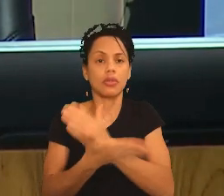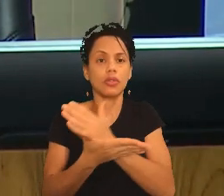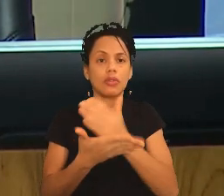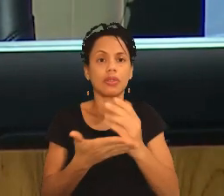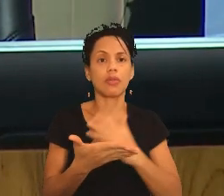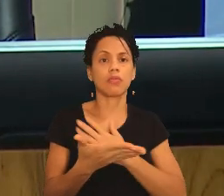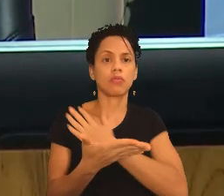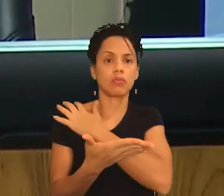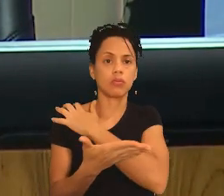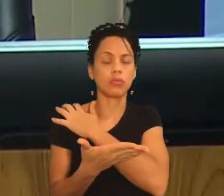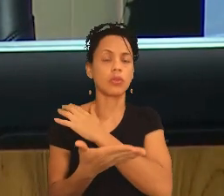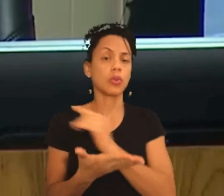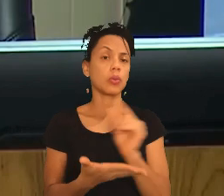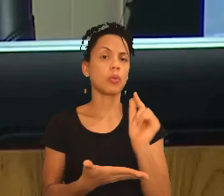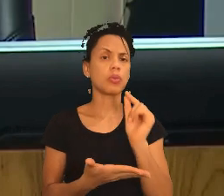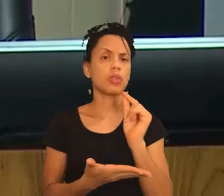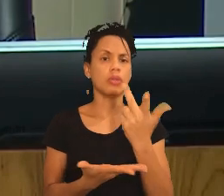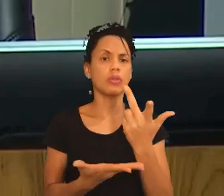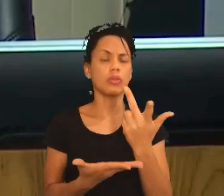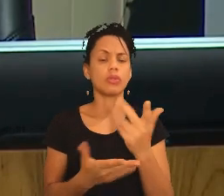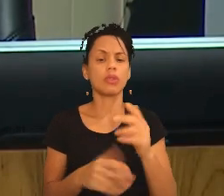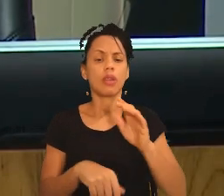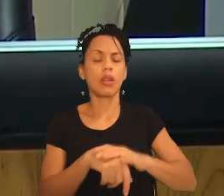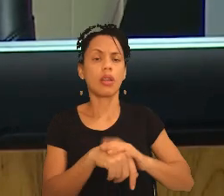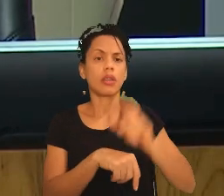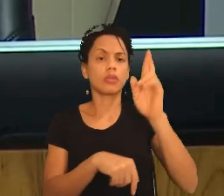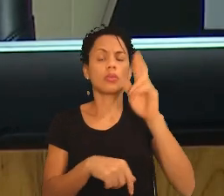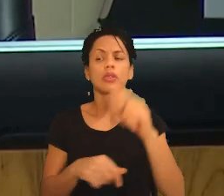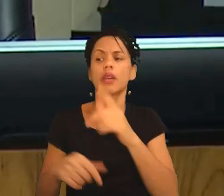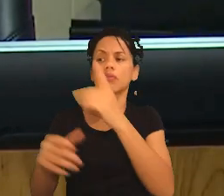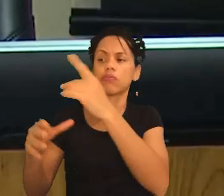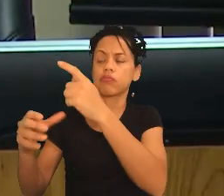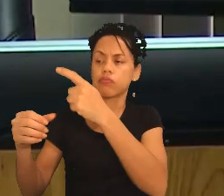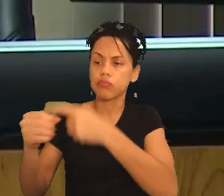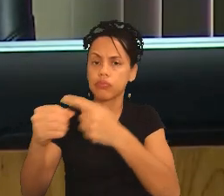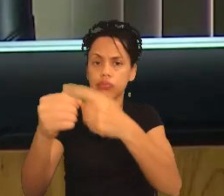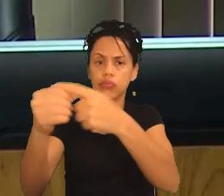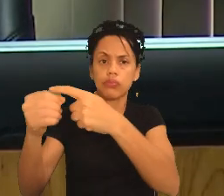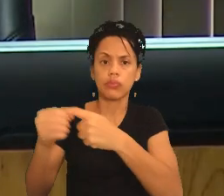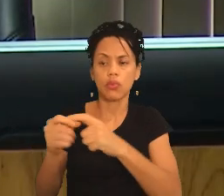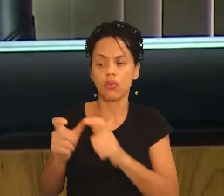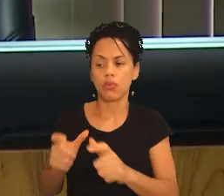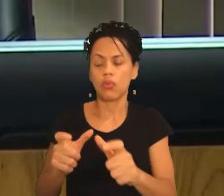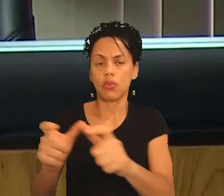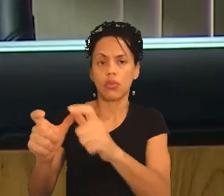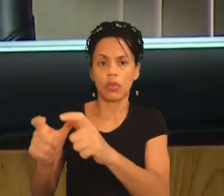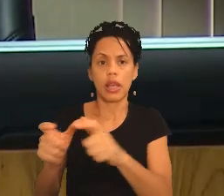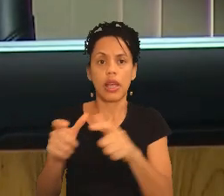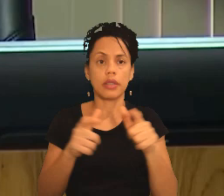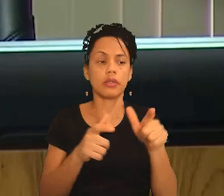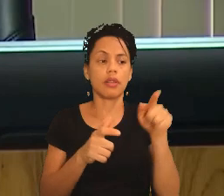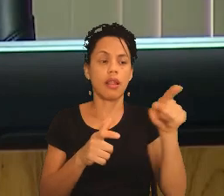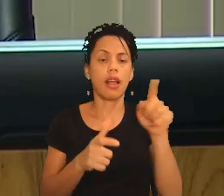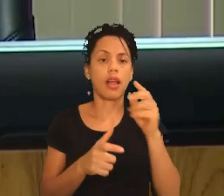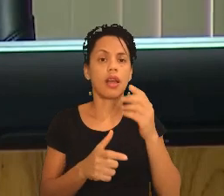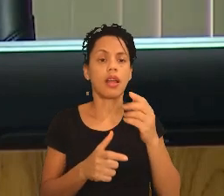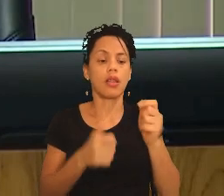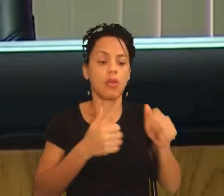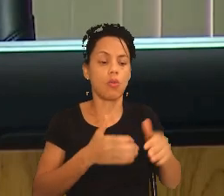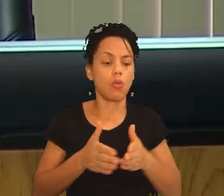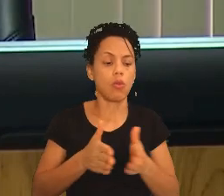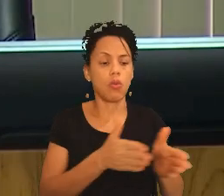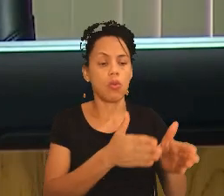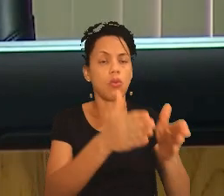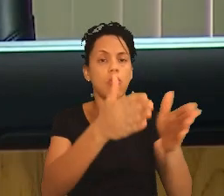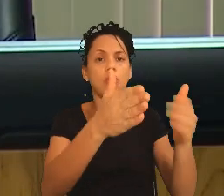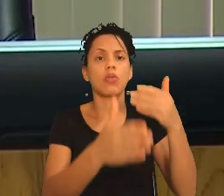que desaguavam dentro do Rio Doce, chamada divisões militares, né? E hoje